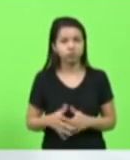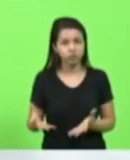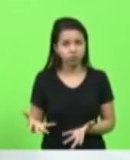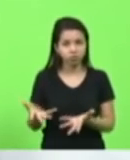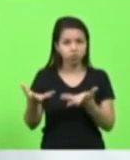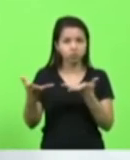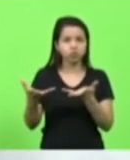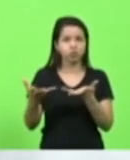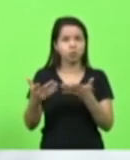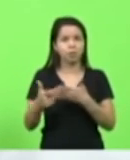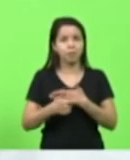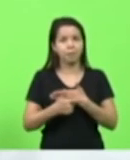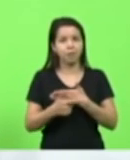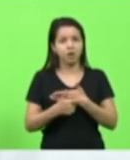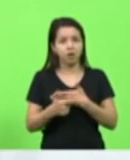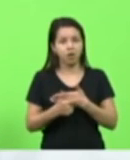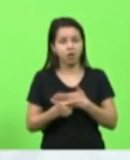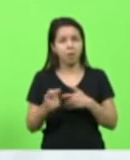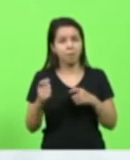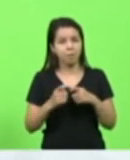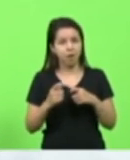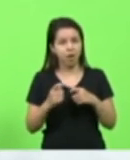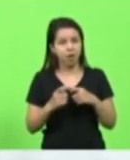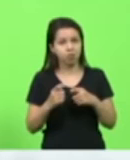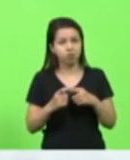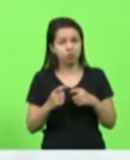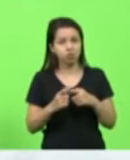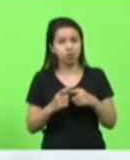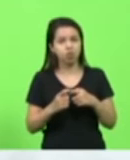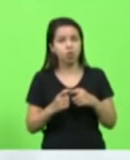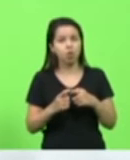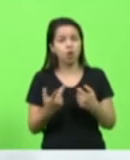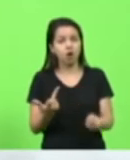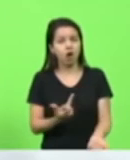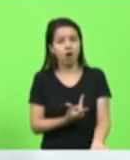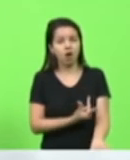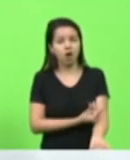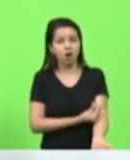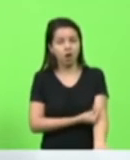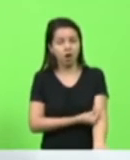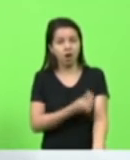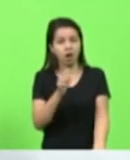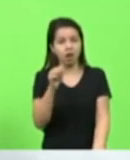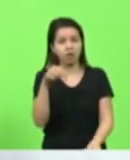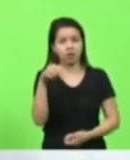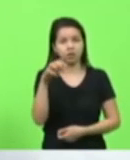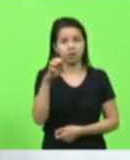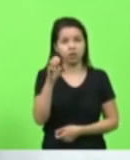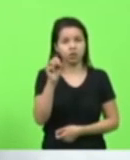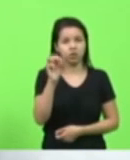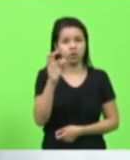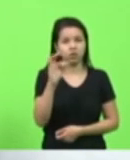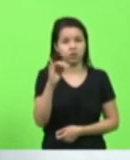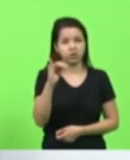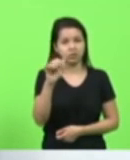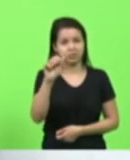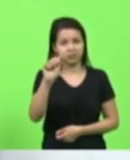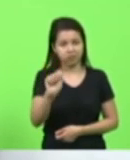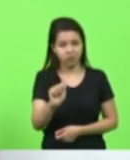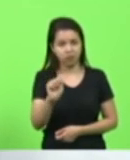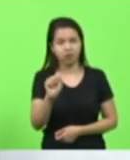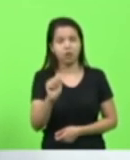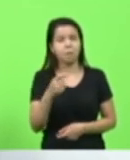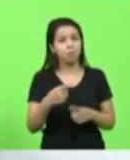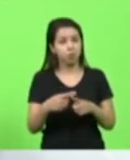dos médicos anestesiologistas que atuam no estado de Santa Catarina, pois eles têm feito verdadeiros